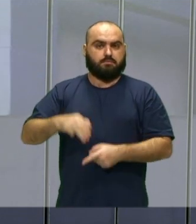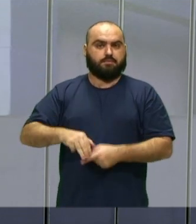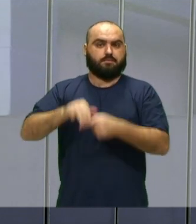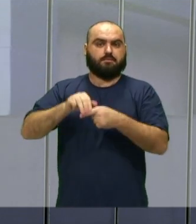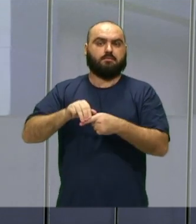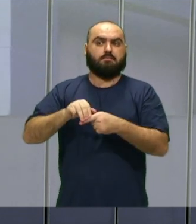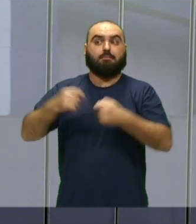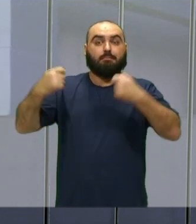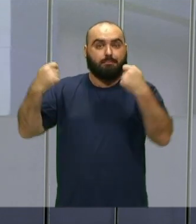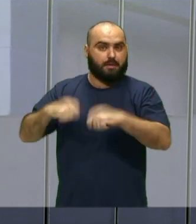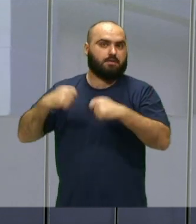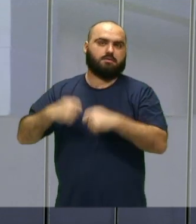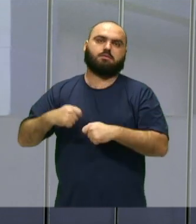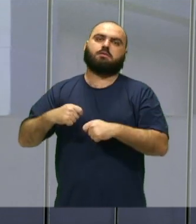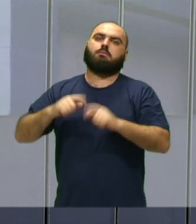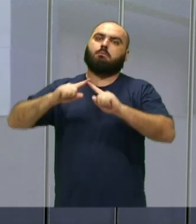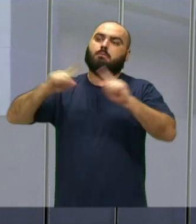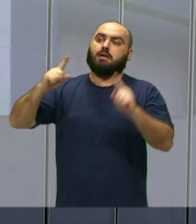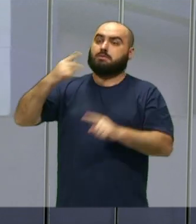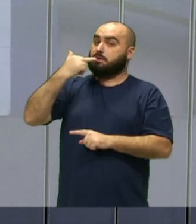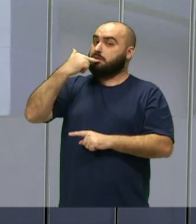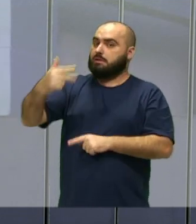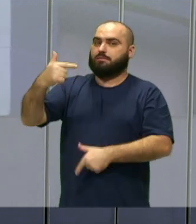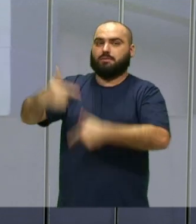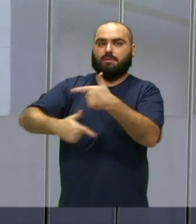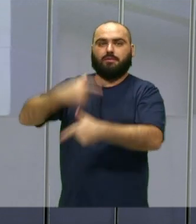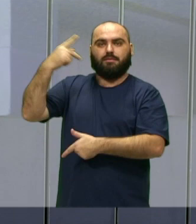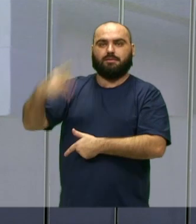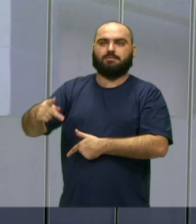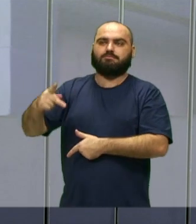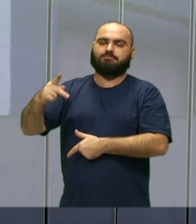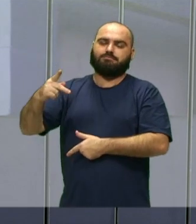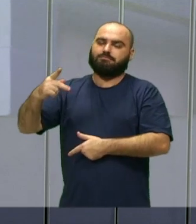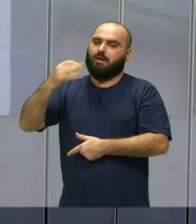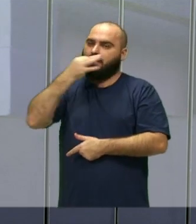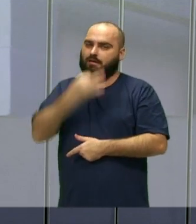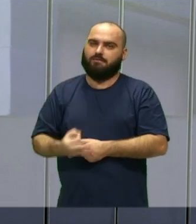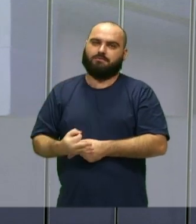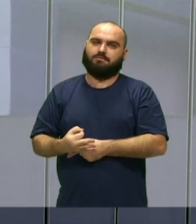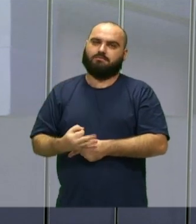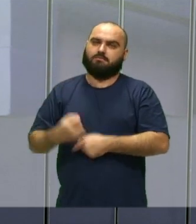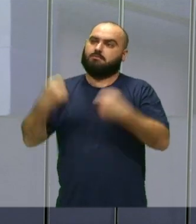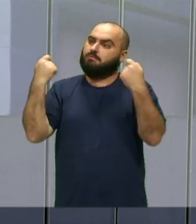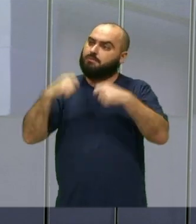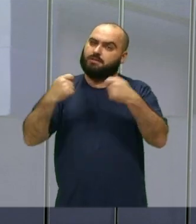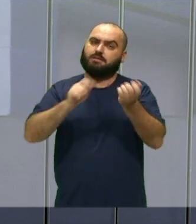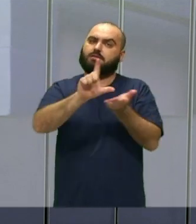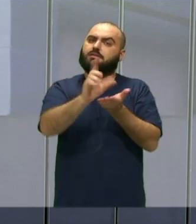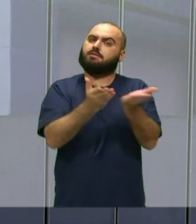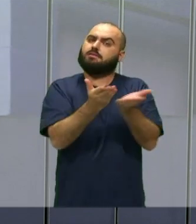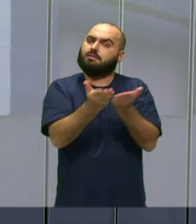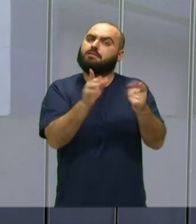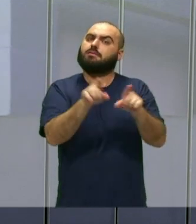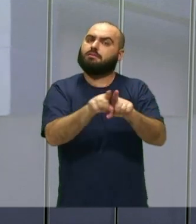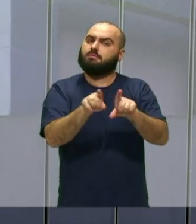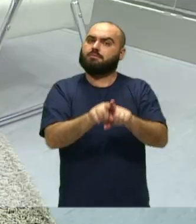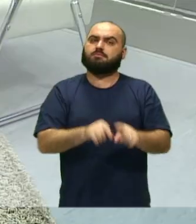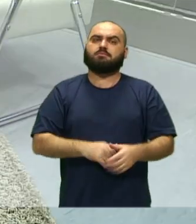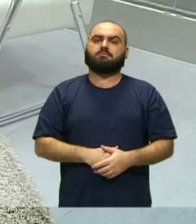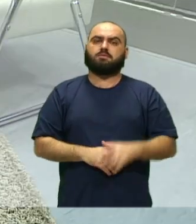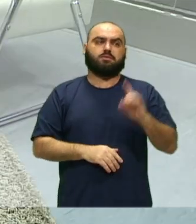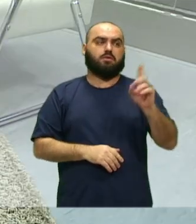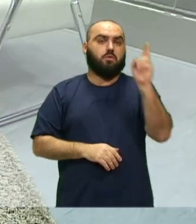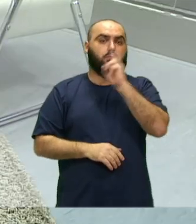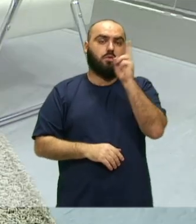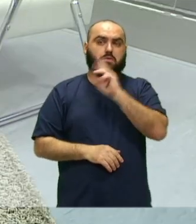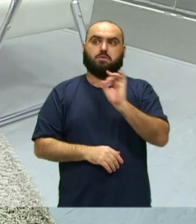totalmente necessário, mas a forma que ele está sendo administrado não está legal. E ele também precisa passar por licitação, né? Porque ele está só como urgência,